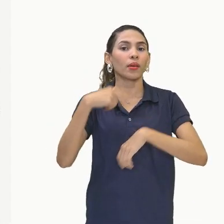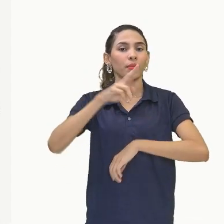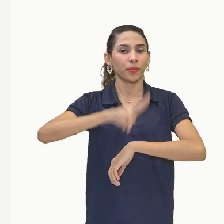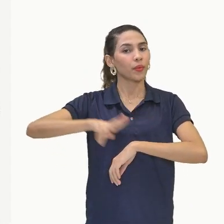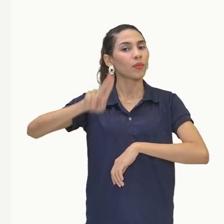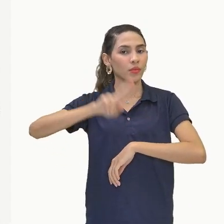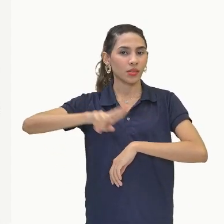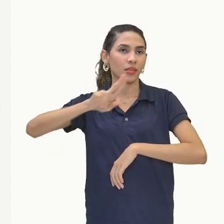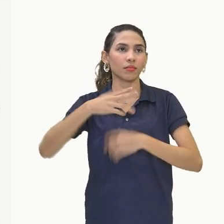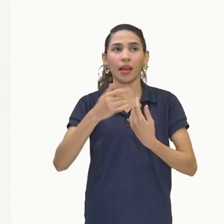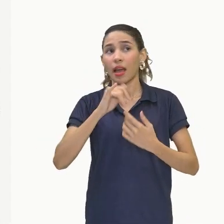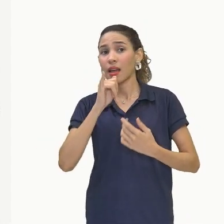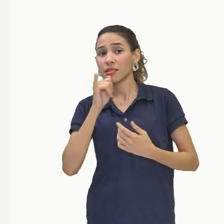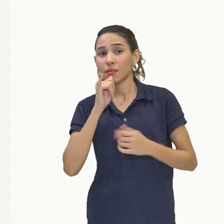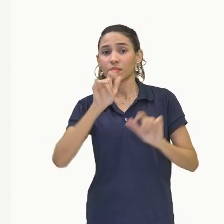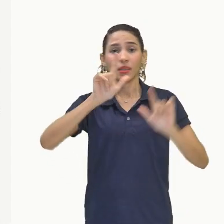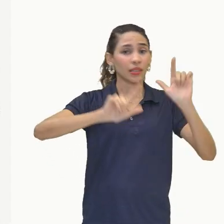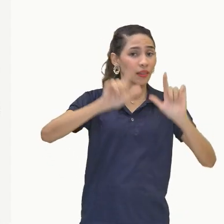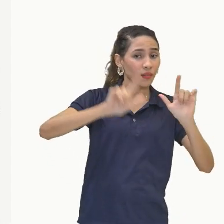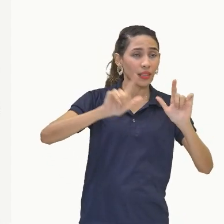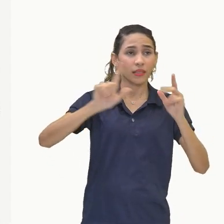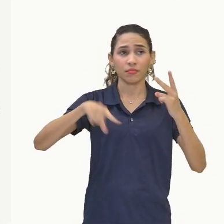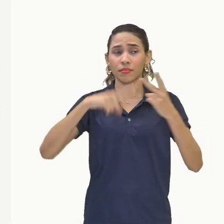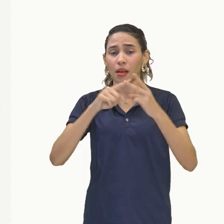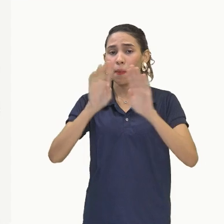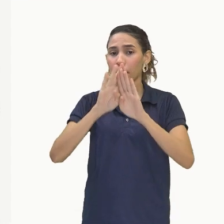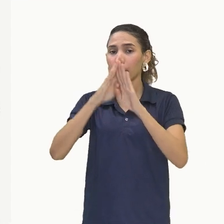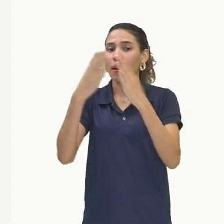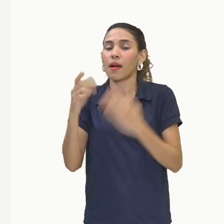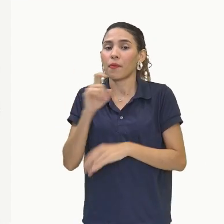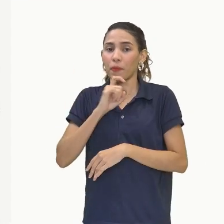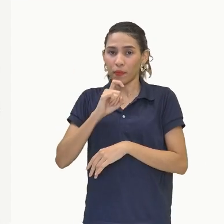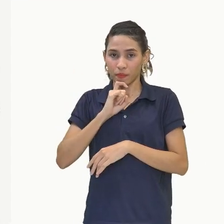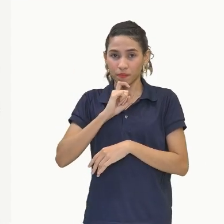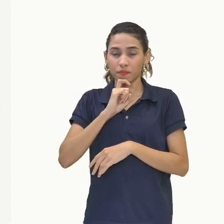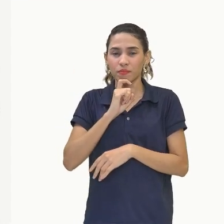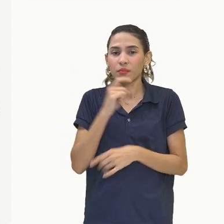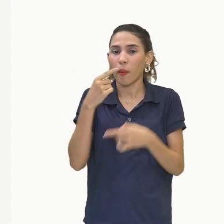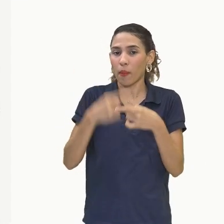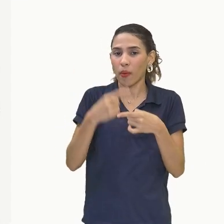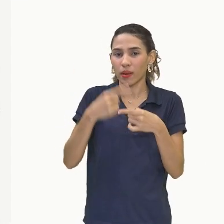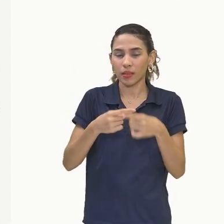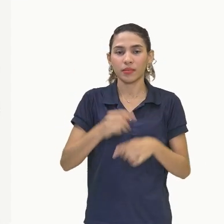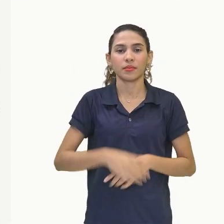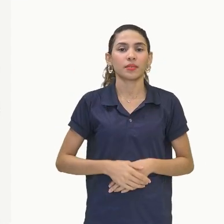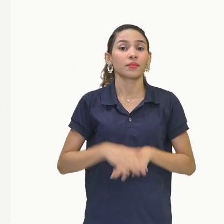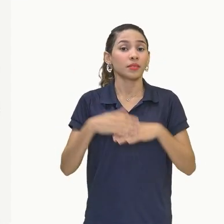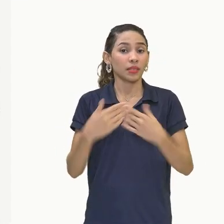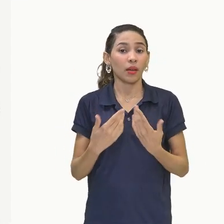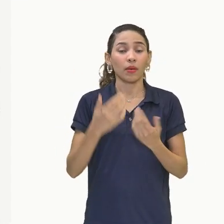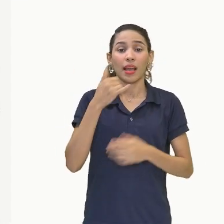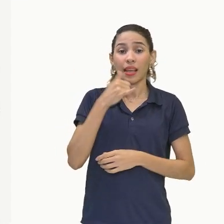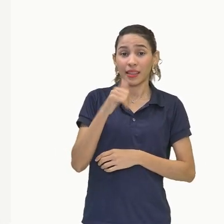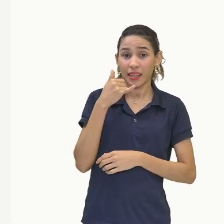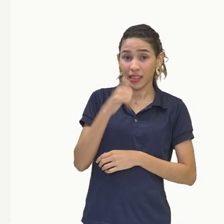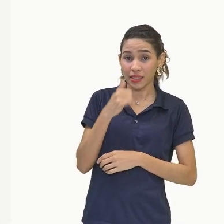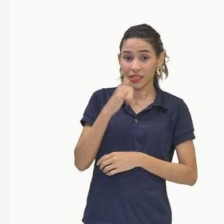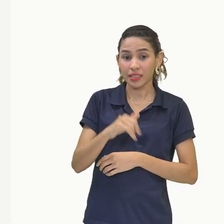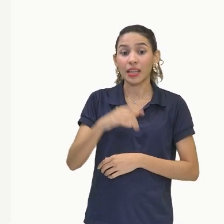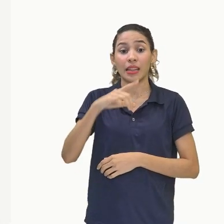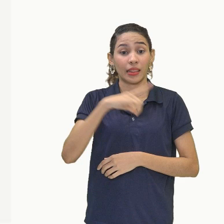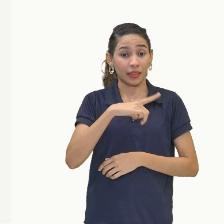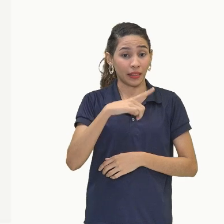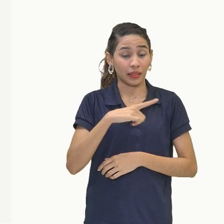usando uma TV ou uma geladeira ou algo assim. Por quê? Porque a energia elétrica você tem aqui,